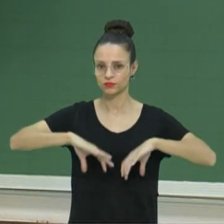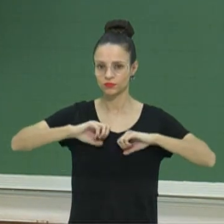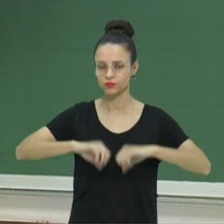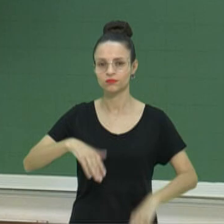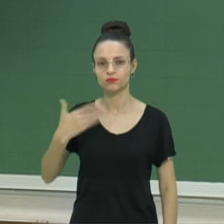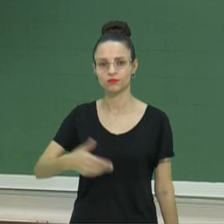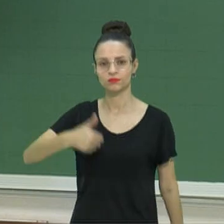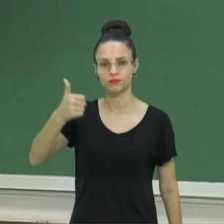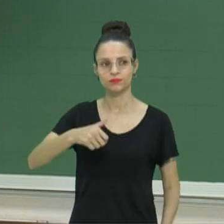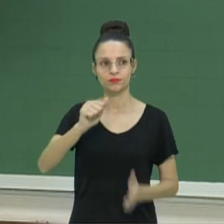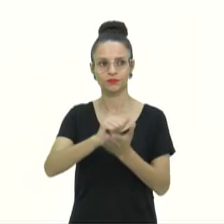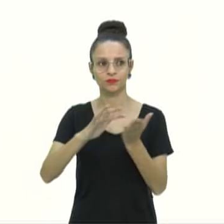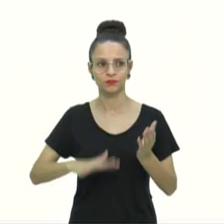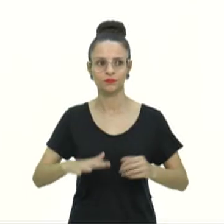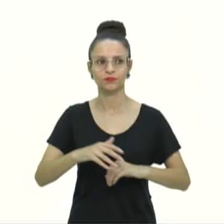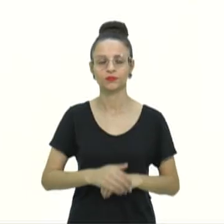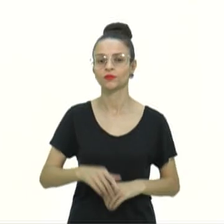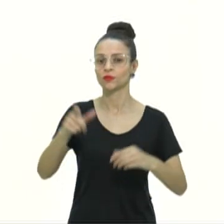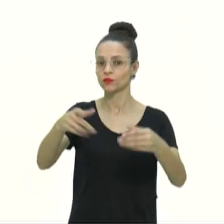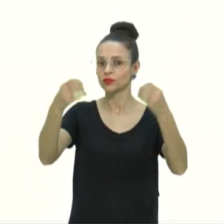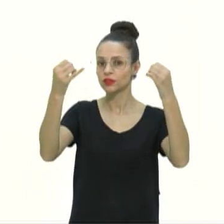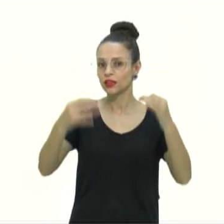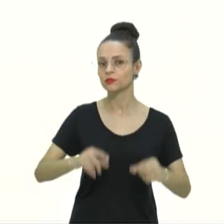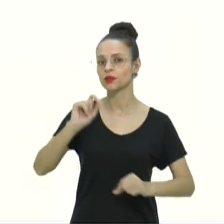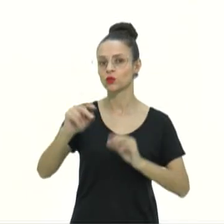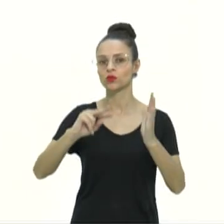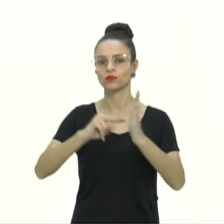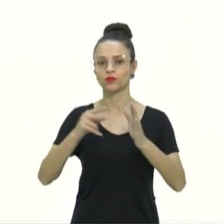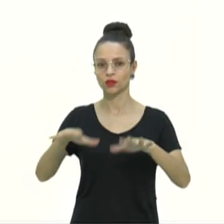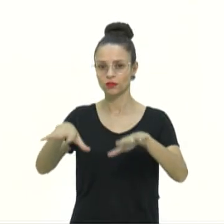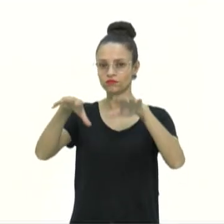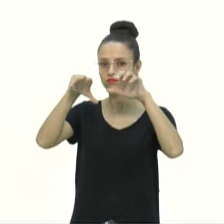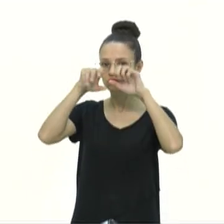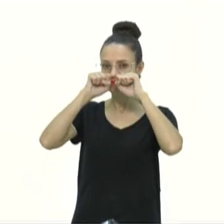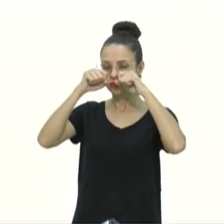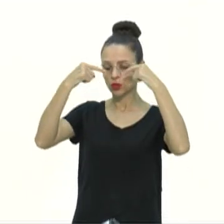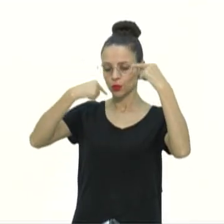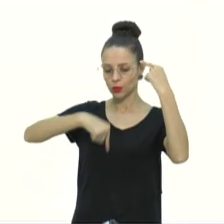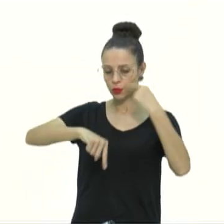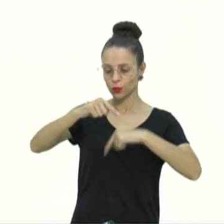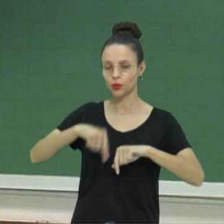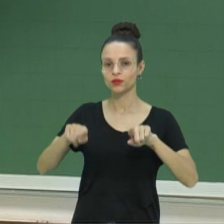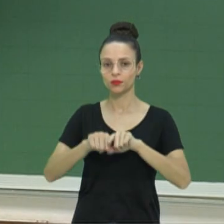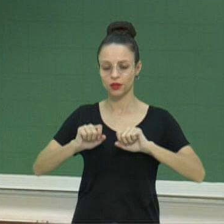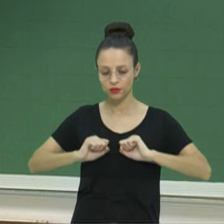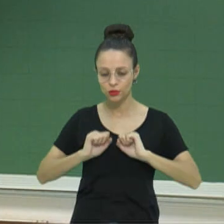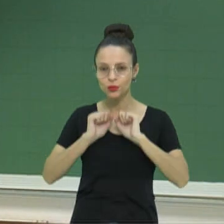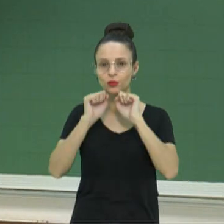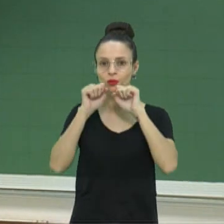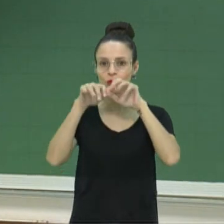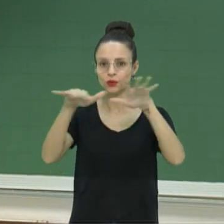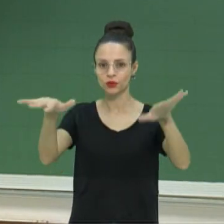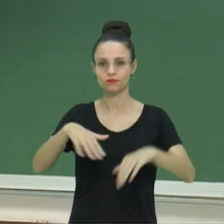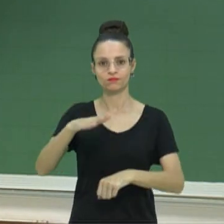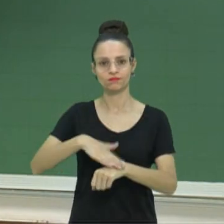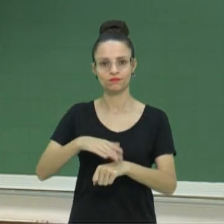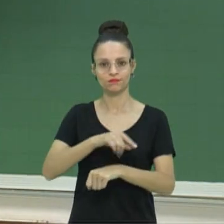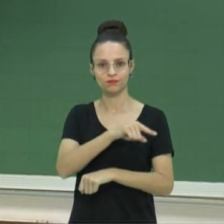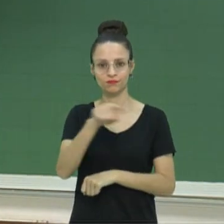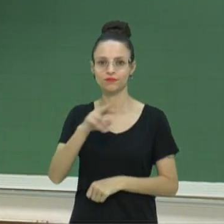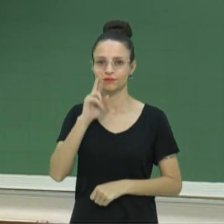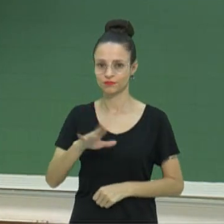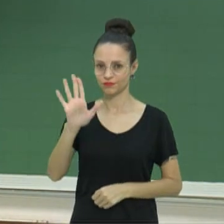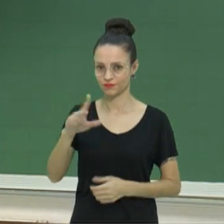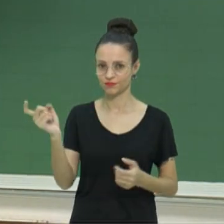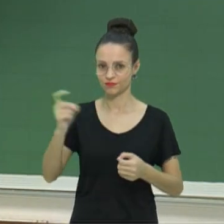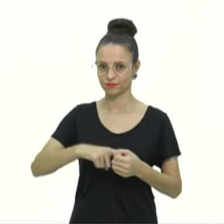primeira atividade, que é o quê? Defina inspiração e expiração. Vamos ter um tempinho para realizar essa atividade e já voltamos